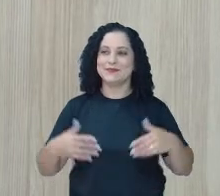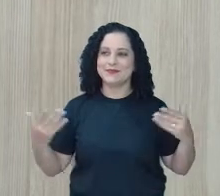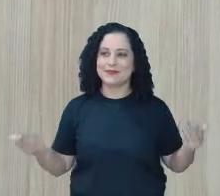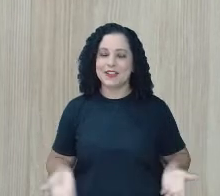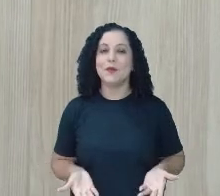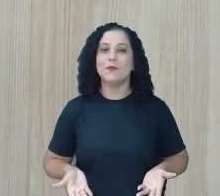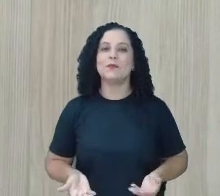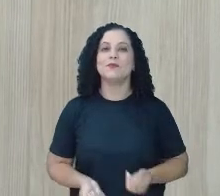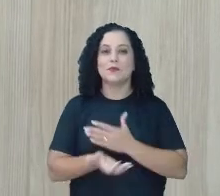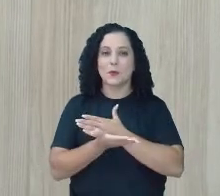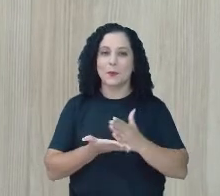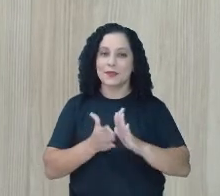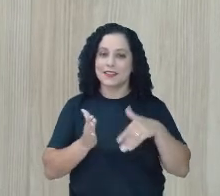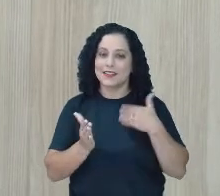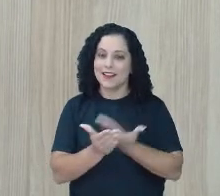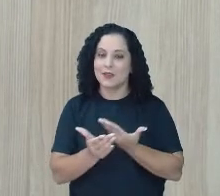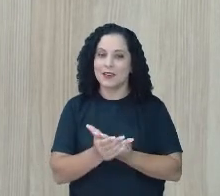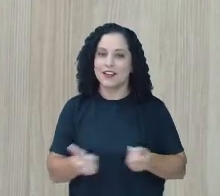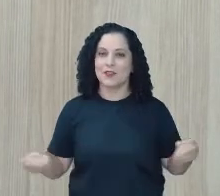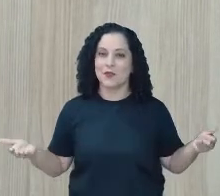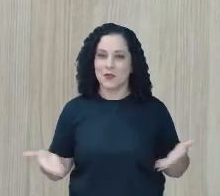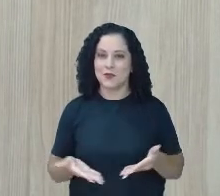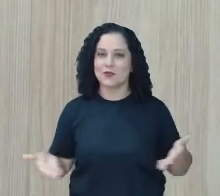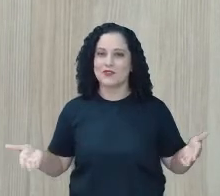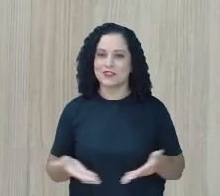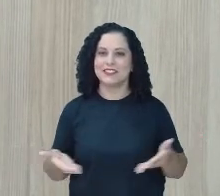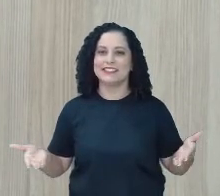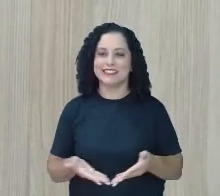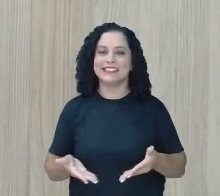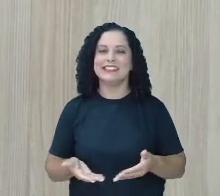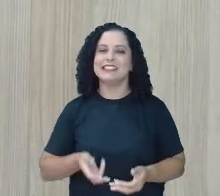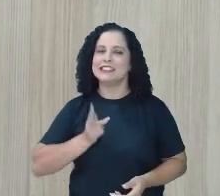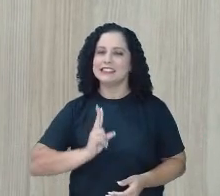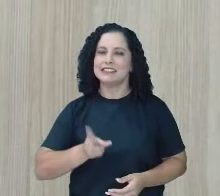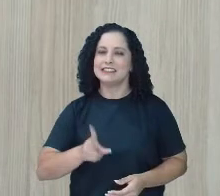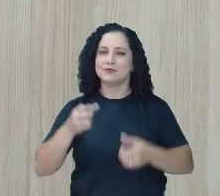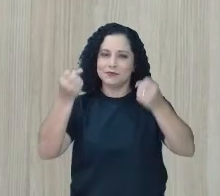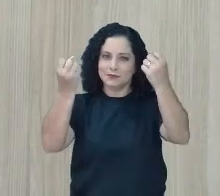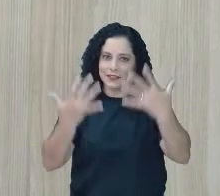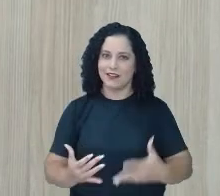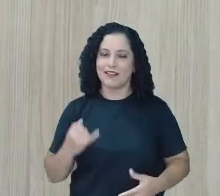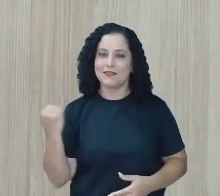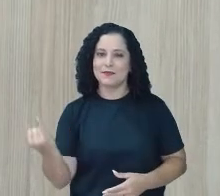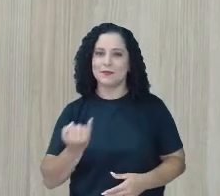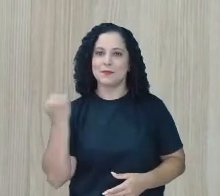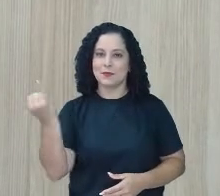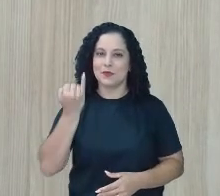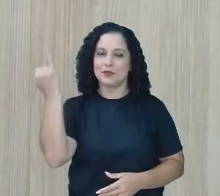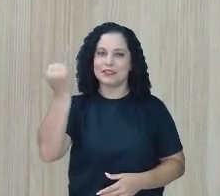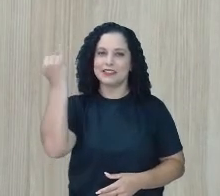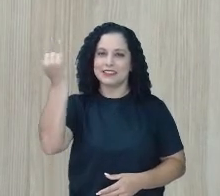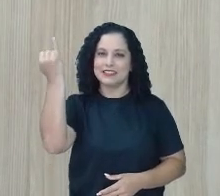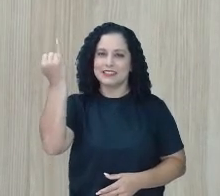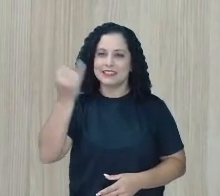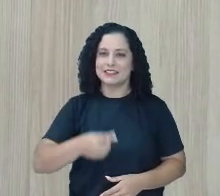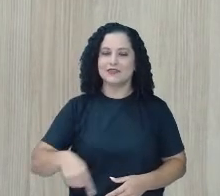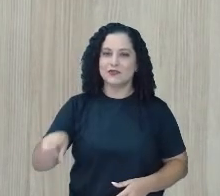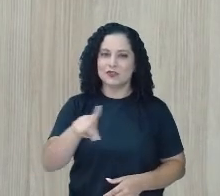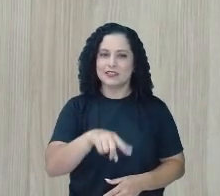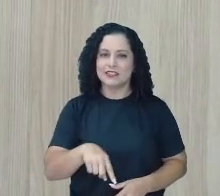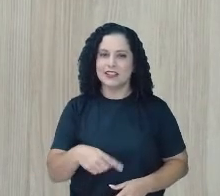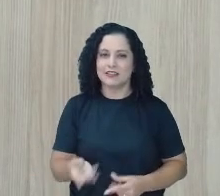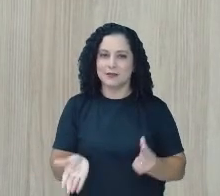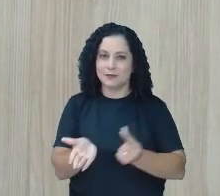vamos começar a nossa aula de hoje, certo? A gente fala sempre da importância de você baixar o